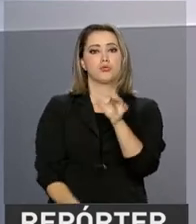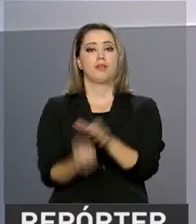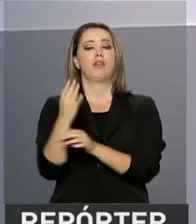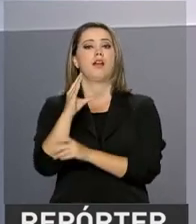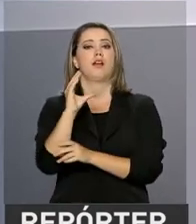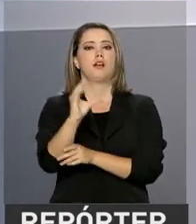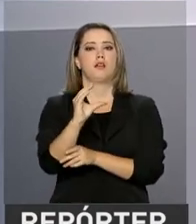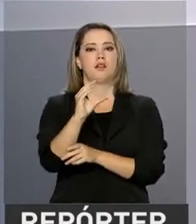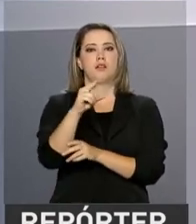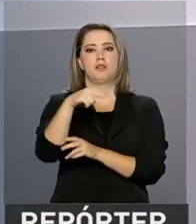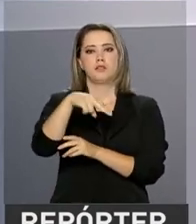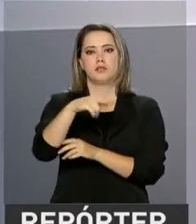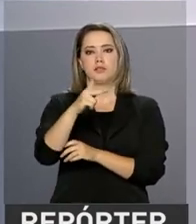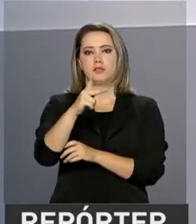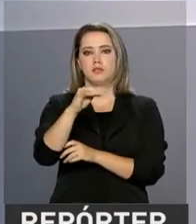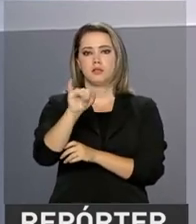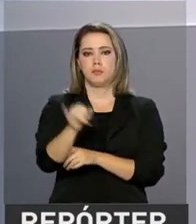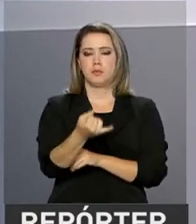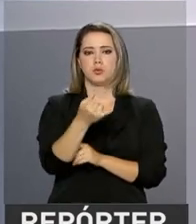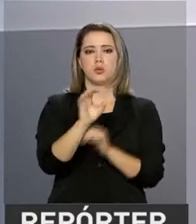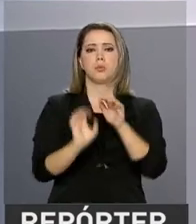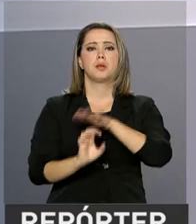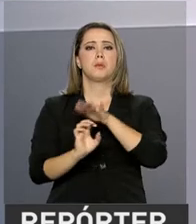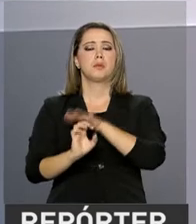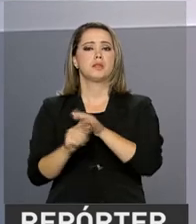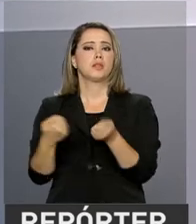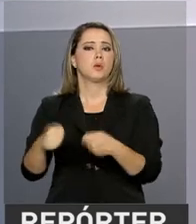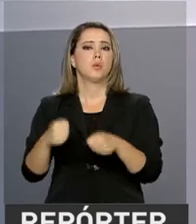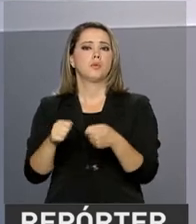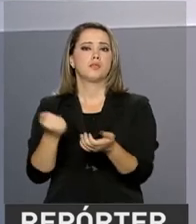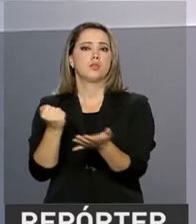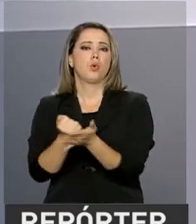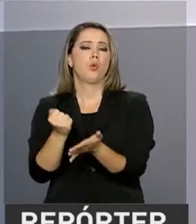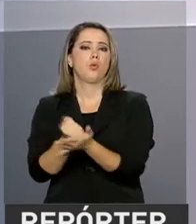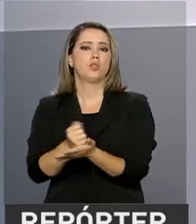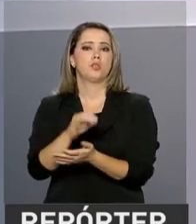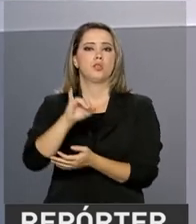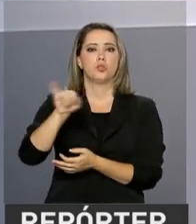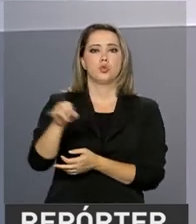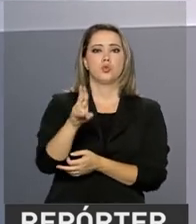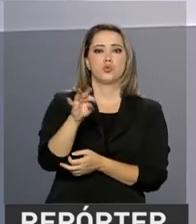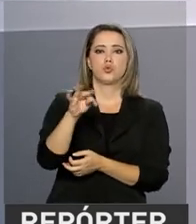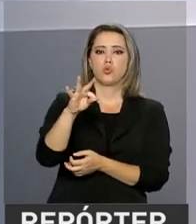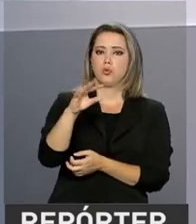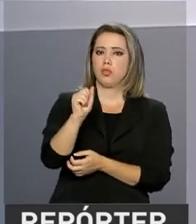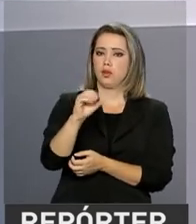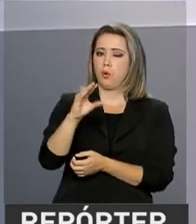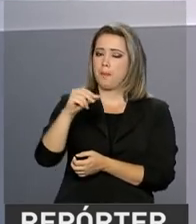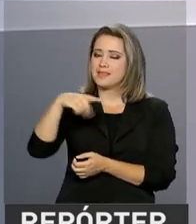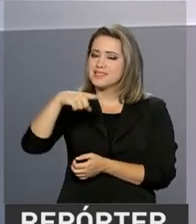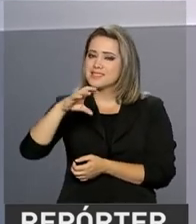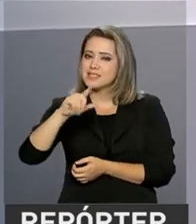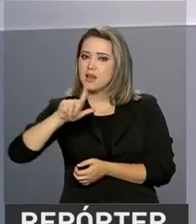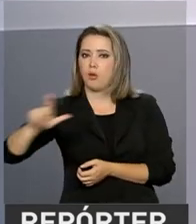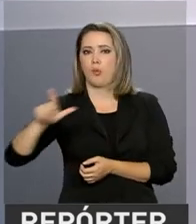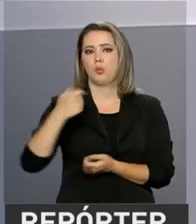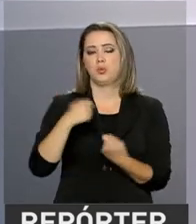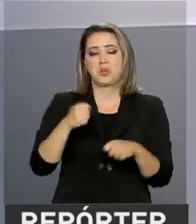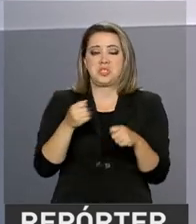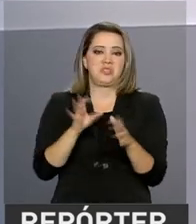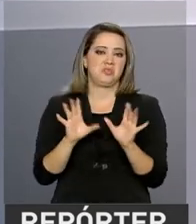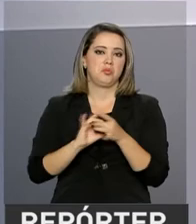necessitam de registro na junta comercial é mais uma etapa de implementação da rede nacional para a simplificação